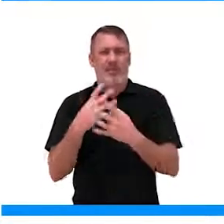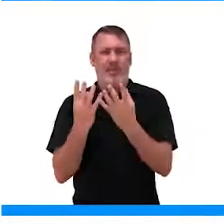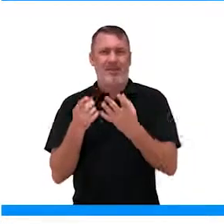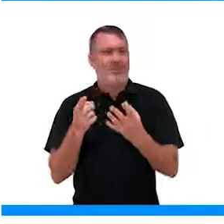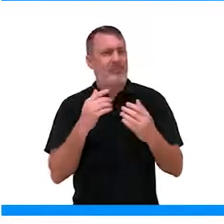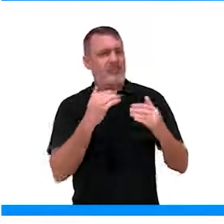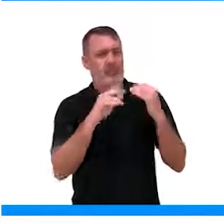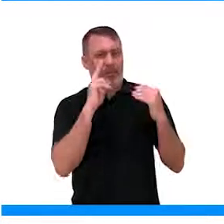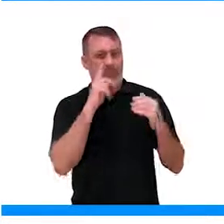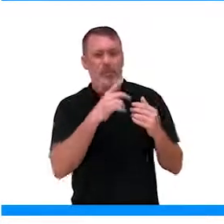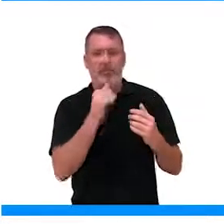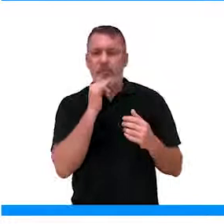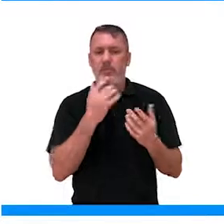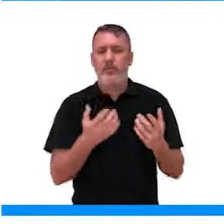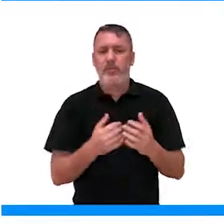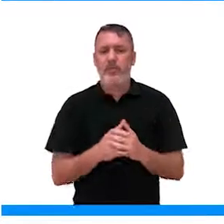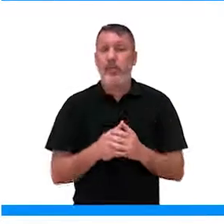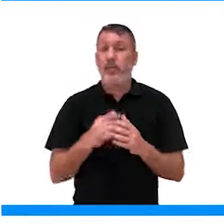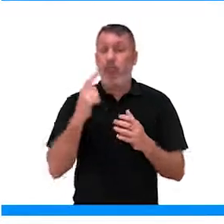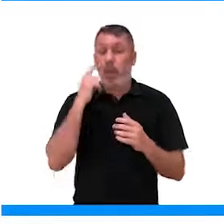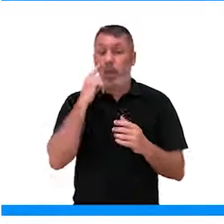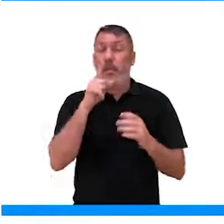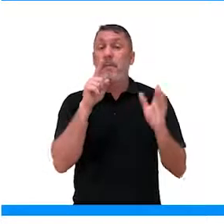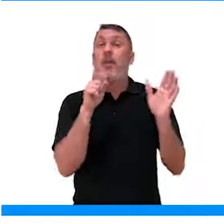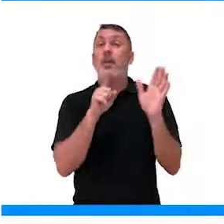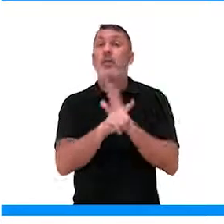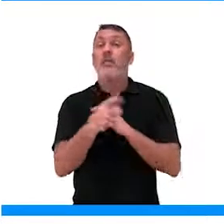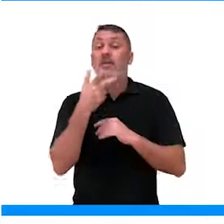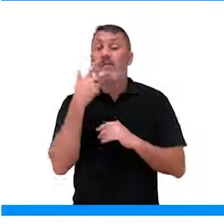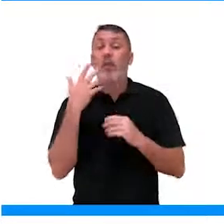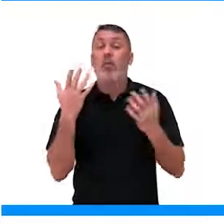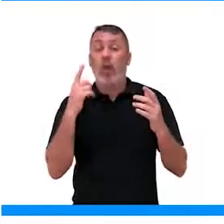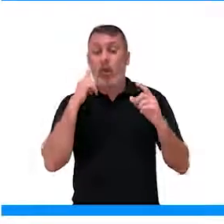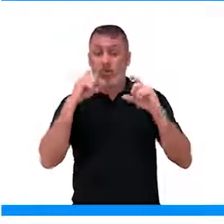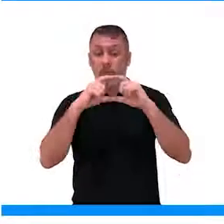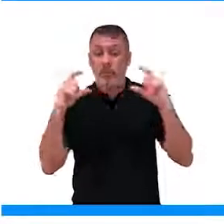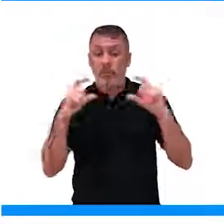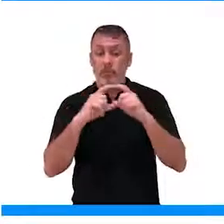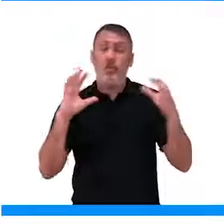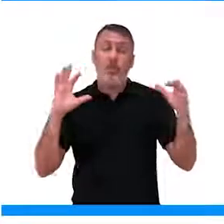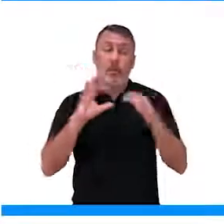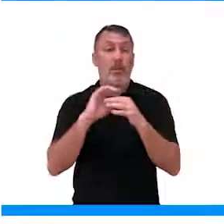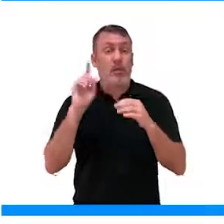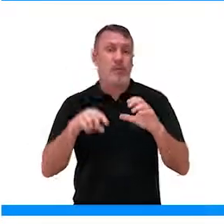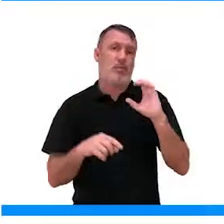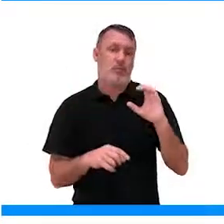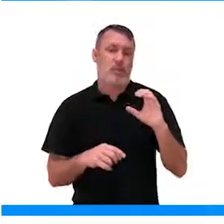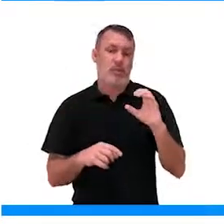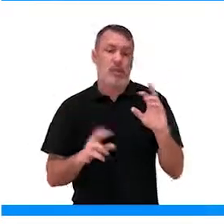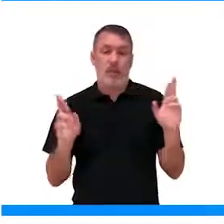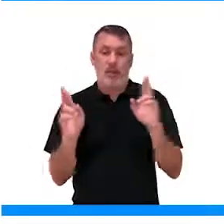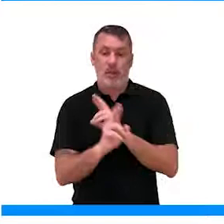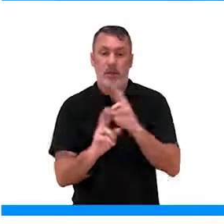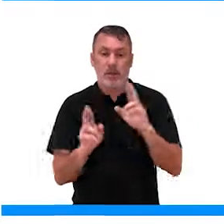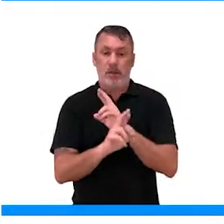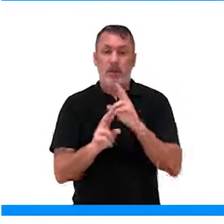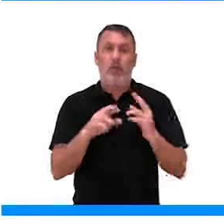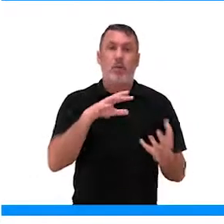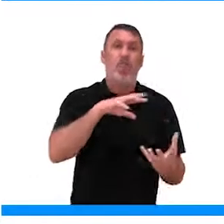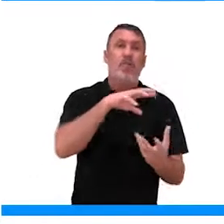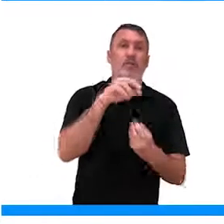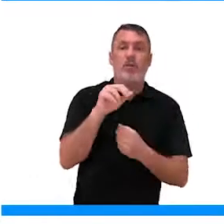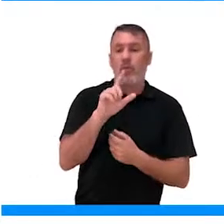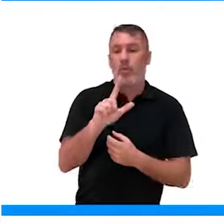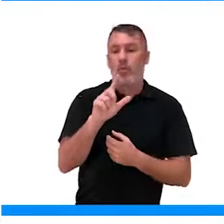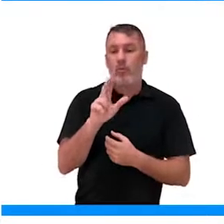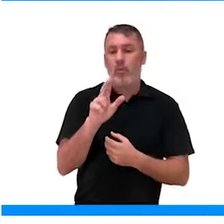não faz muito sentido, porque é aquilo que eu falo. O que o enunciado está pedindo? Né? A questão correta é relacionar